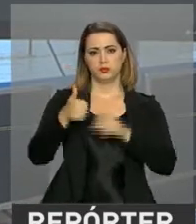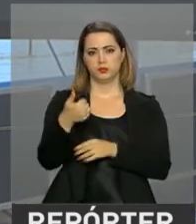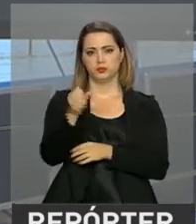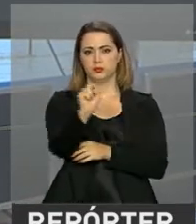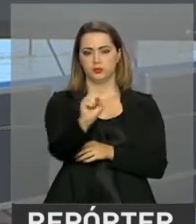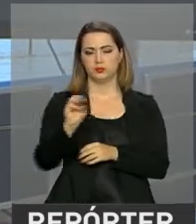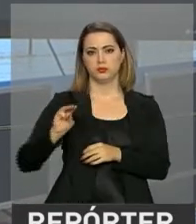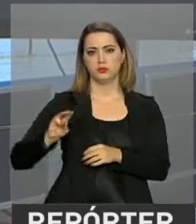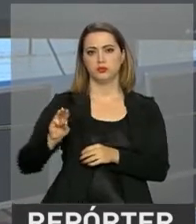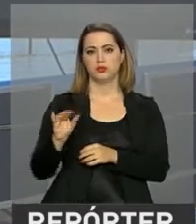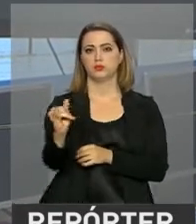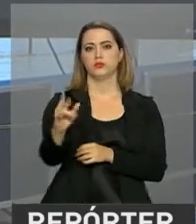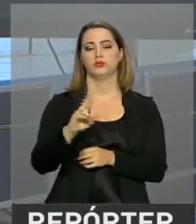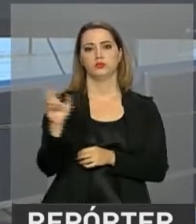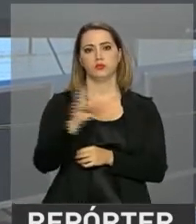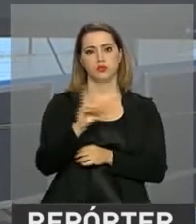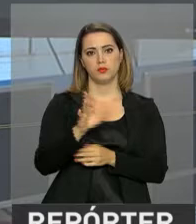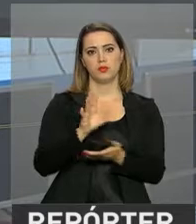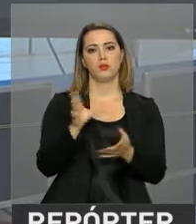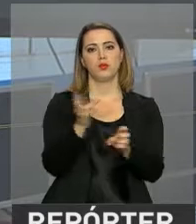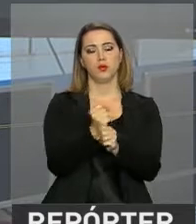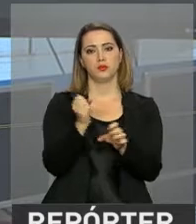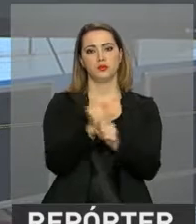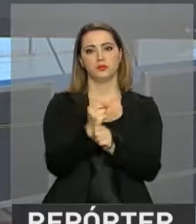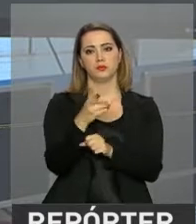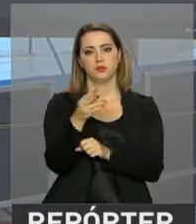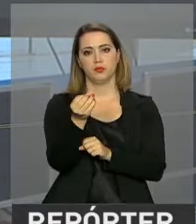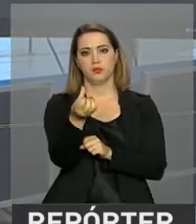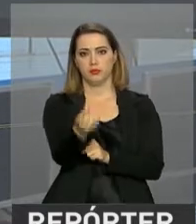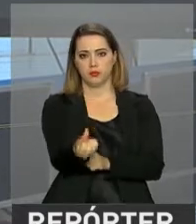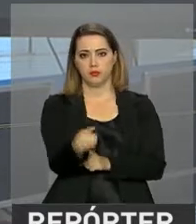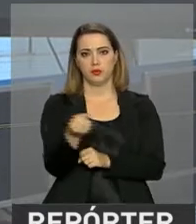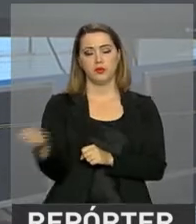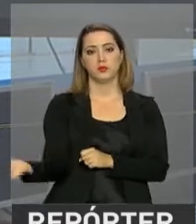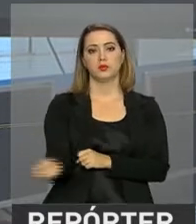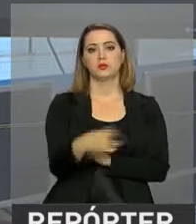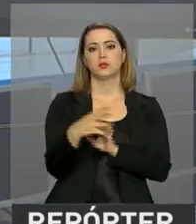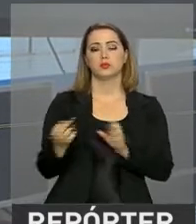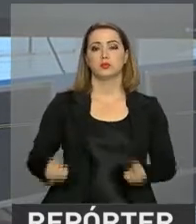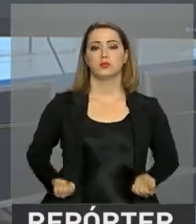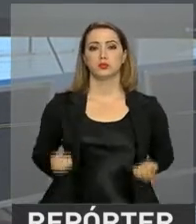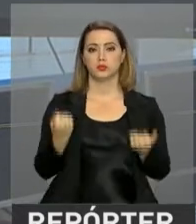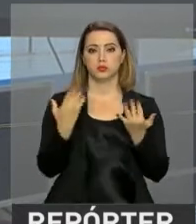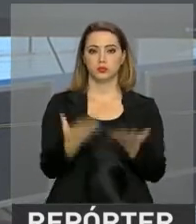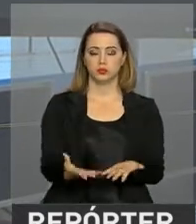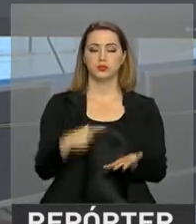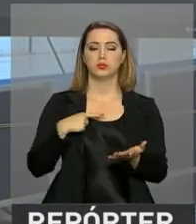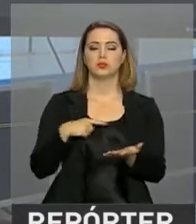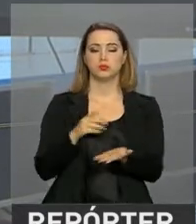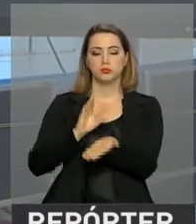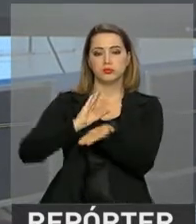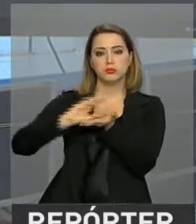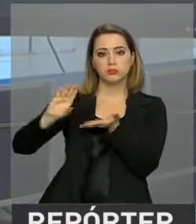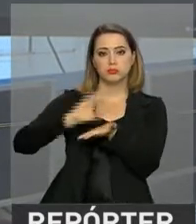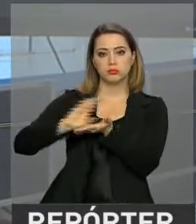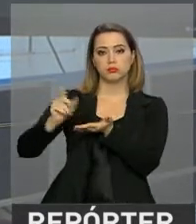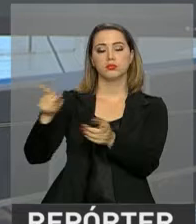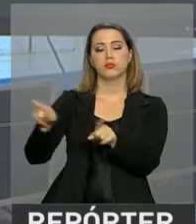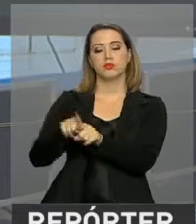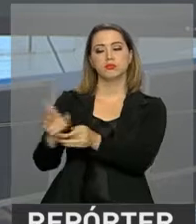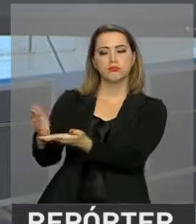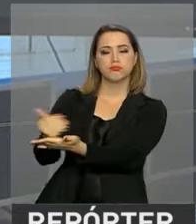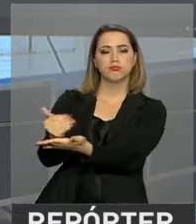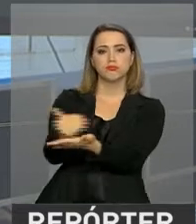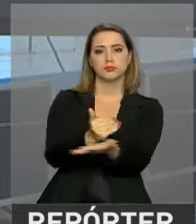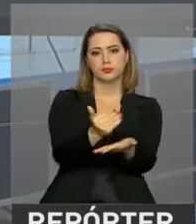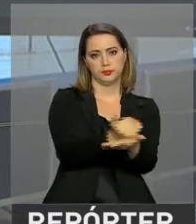reais do orçamento de 2016 para novos gastos. O valor consta do relatório de receitas e despesas do quinto bimestre, divulgado